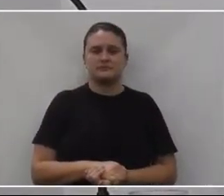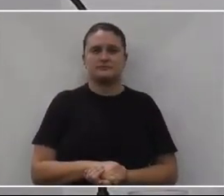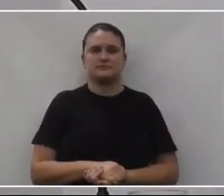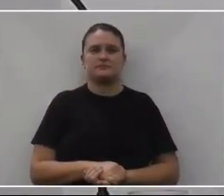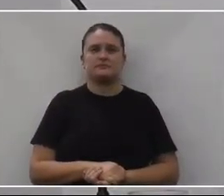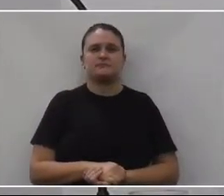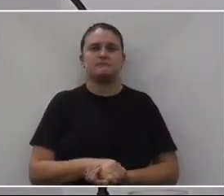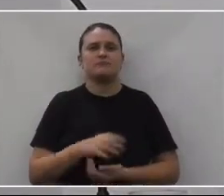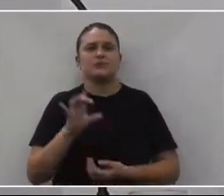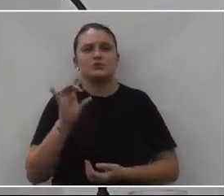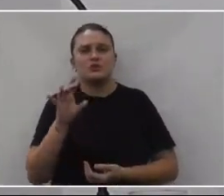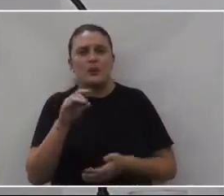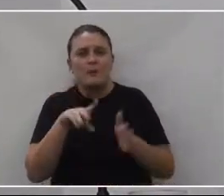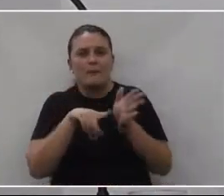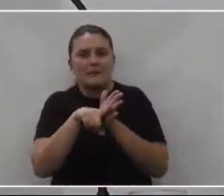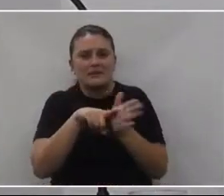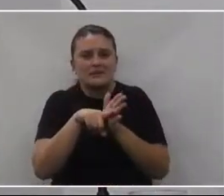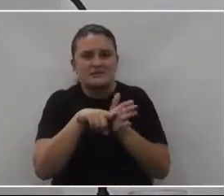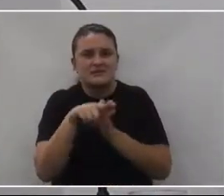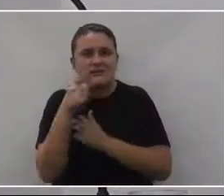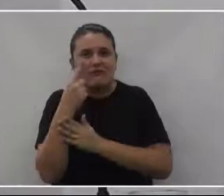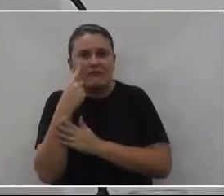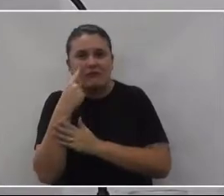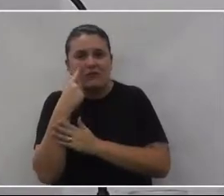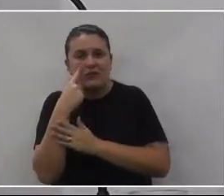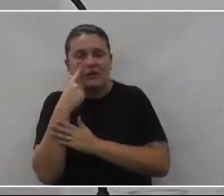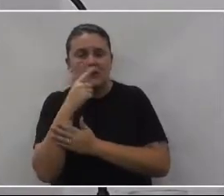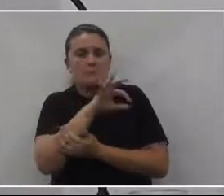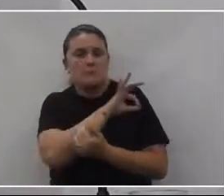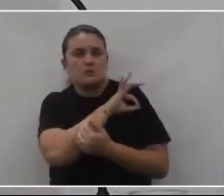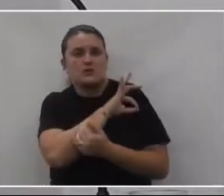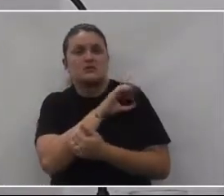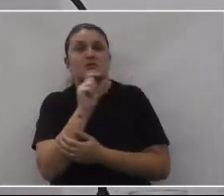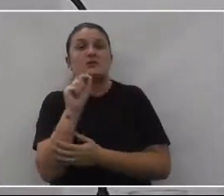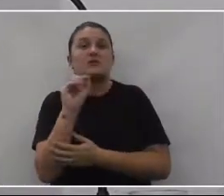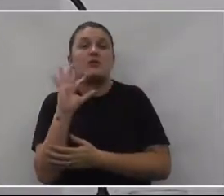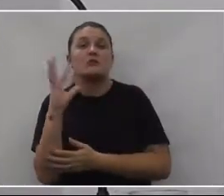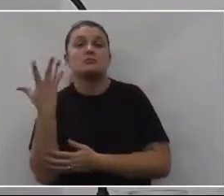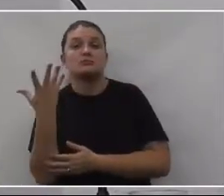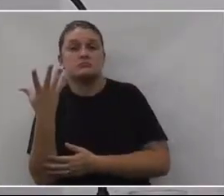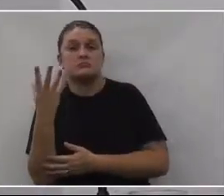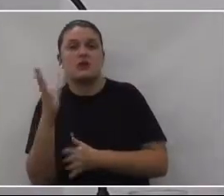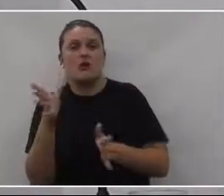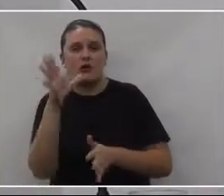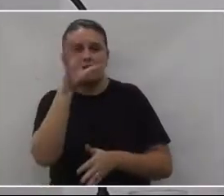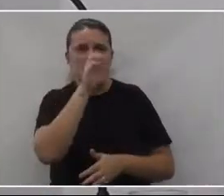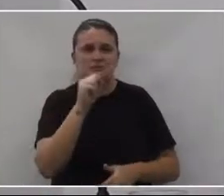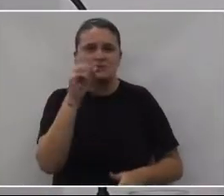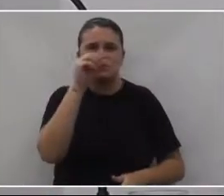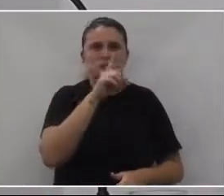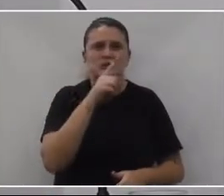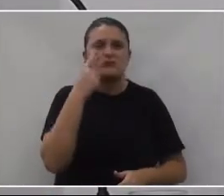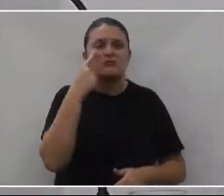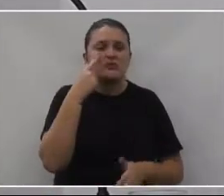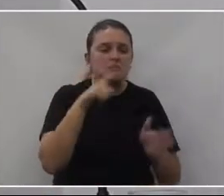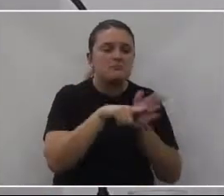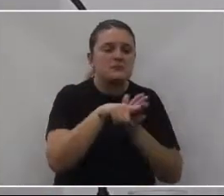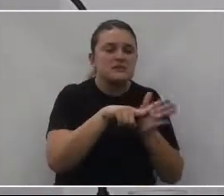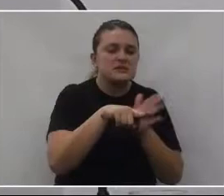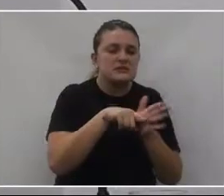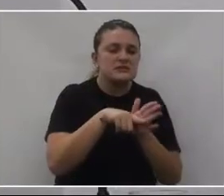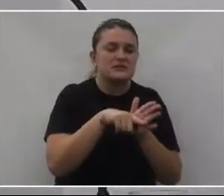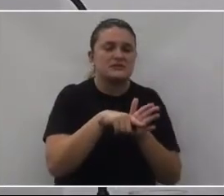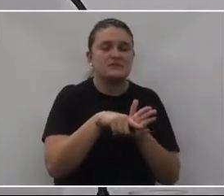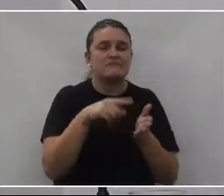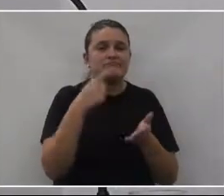Basta analisar as ocorrências que tiveram nesse final de semana, envolvendo a